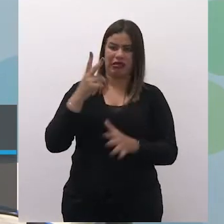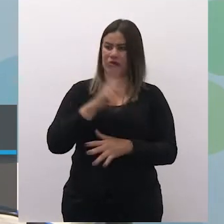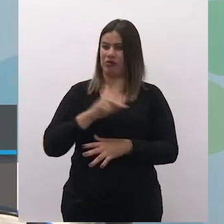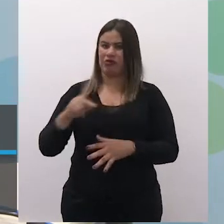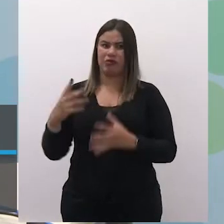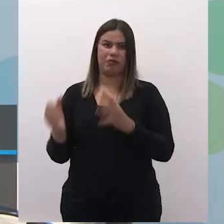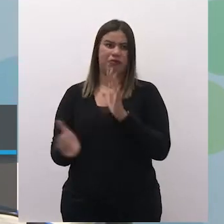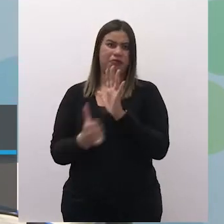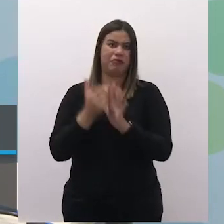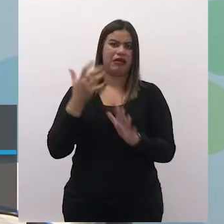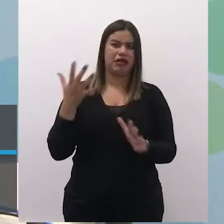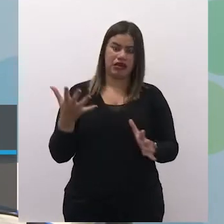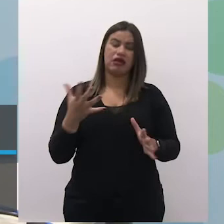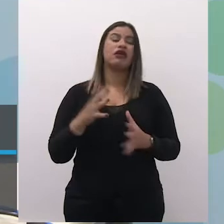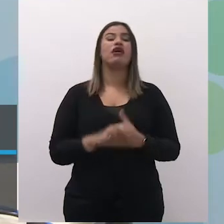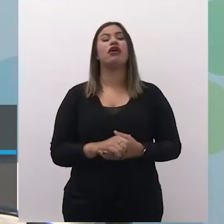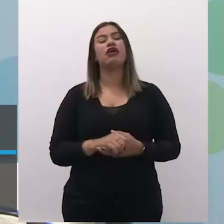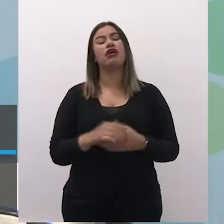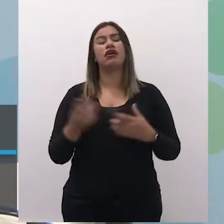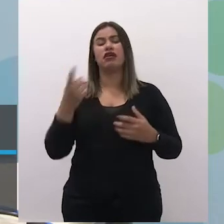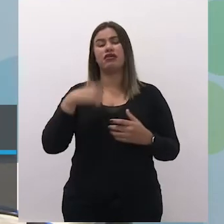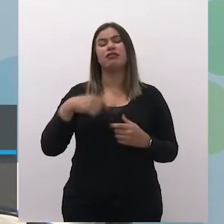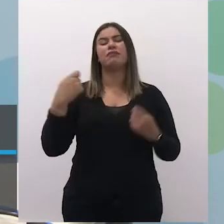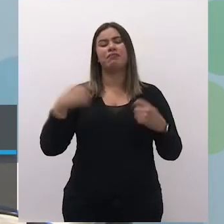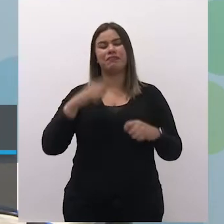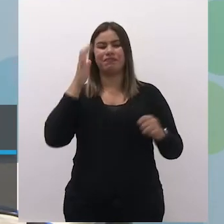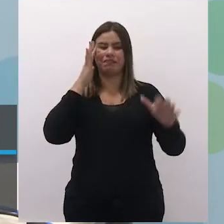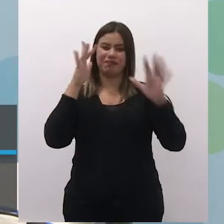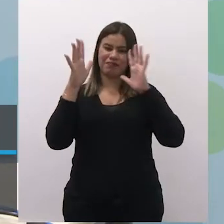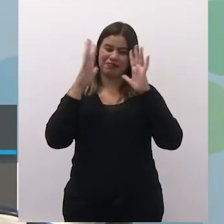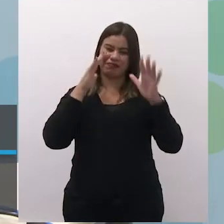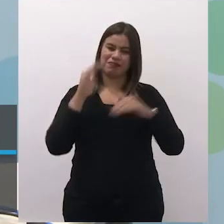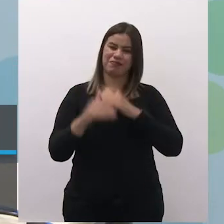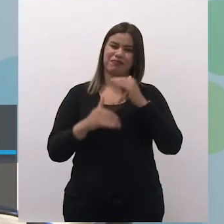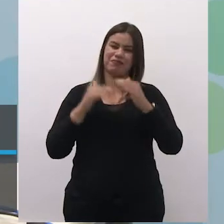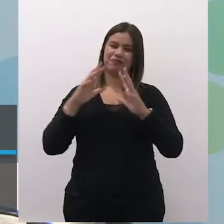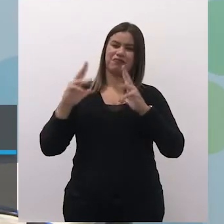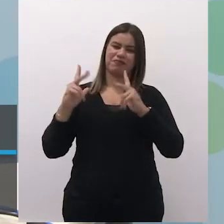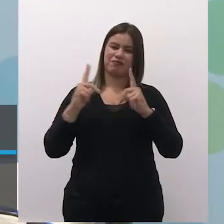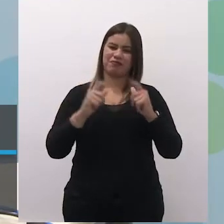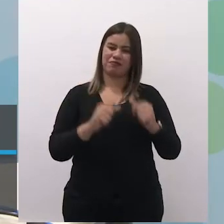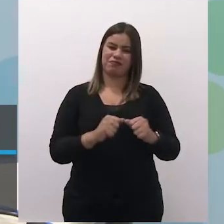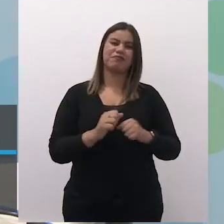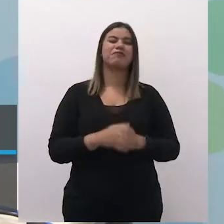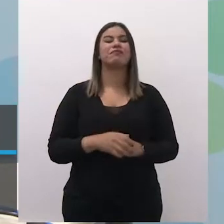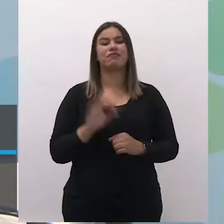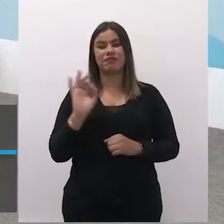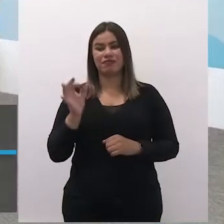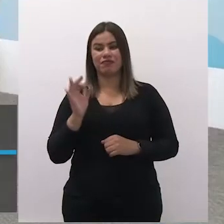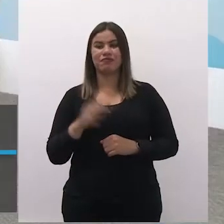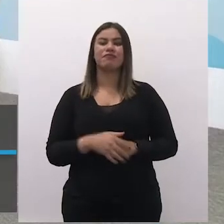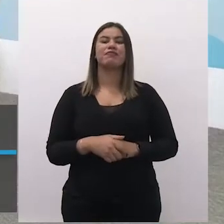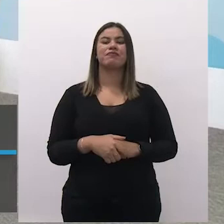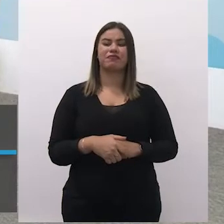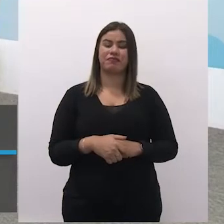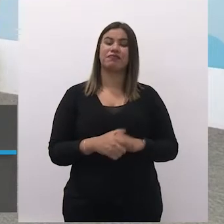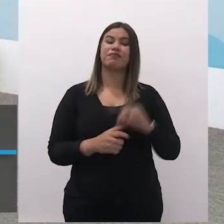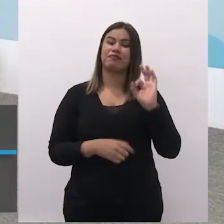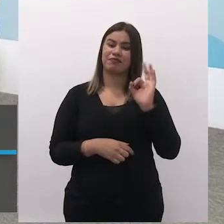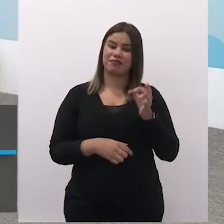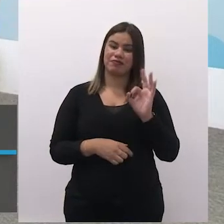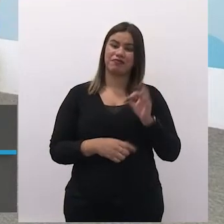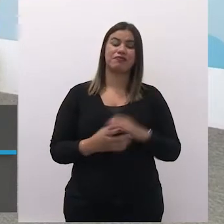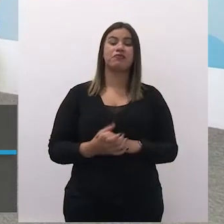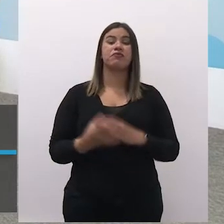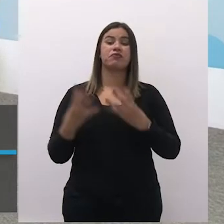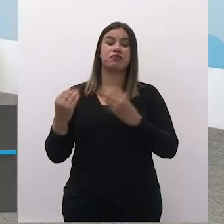que considerar tudo isso no desenvolvimento integral dos nossos estudantes, não é mesmo, Sandra? A maioria das escolas,